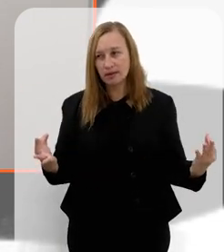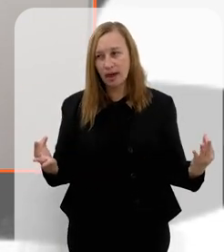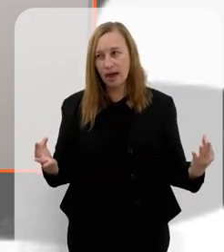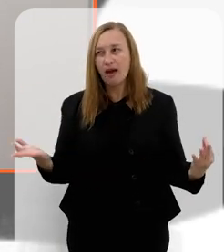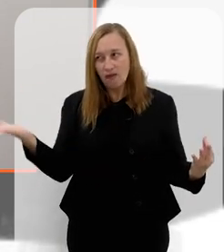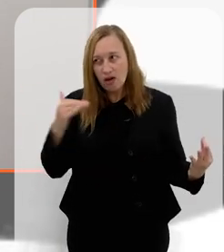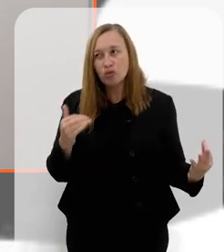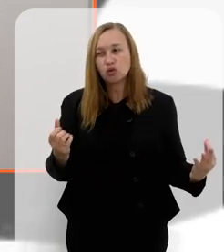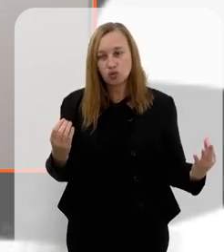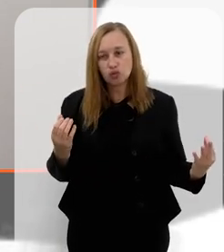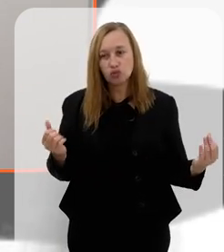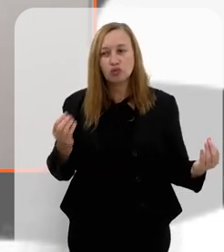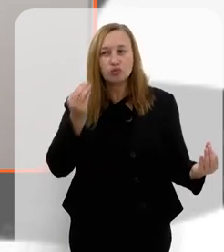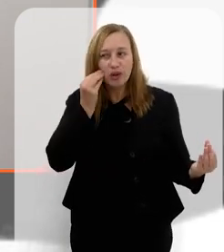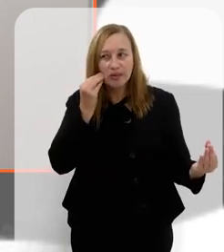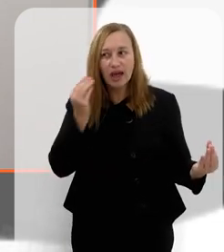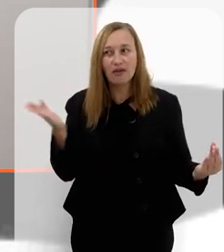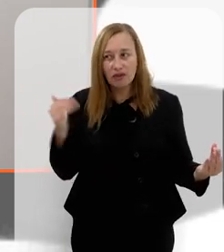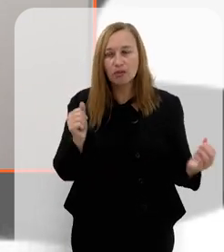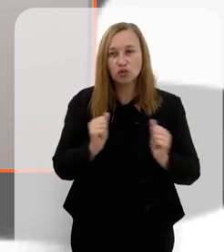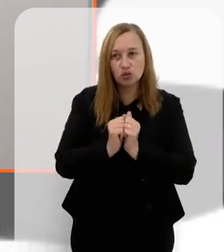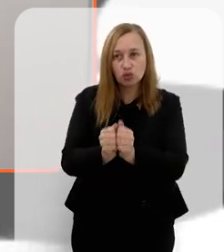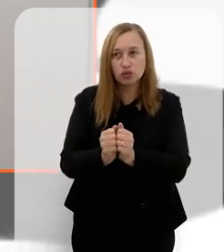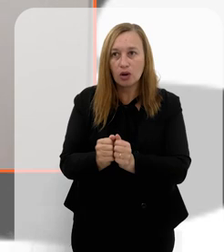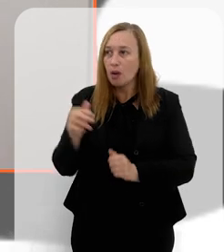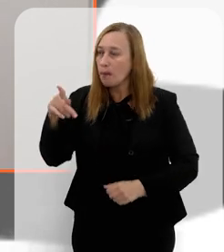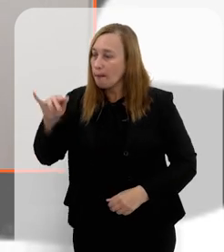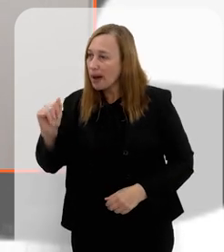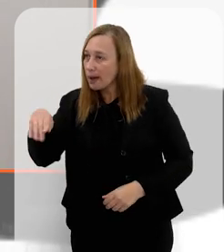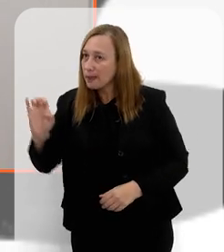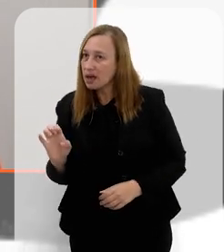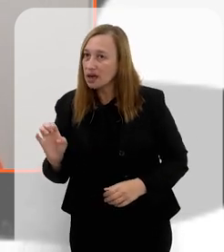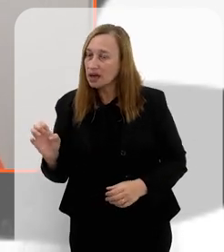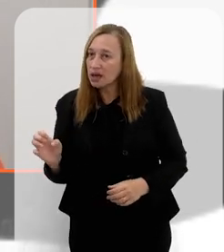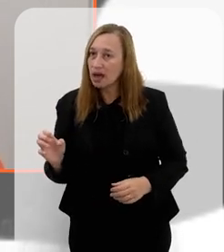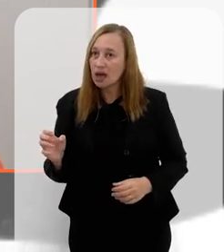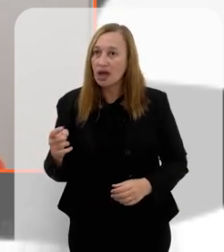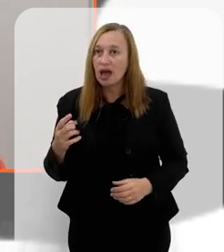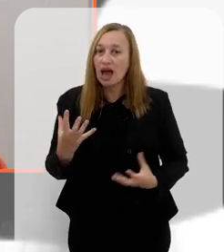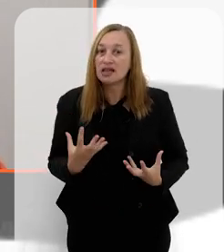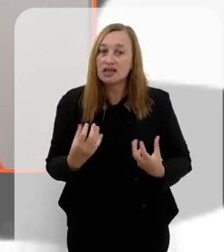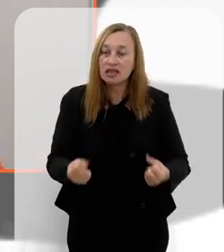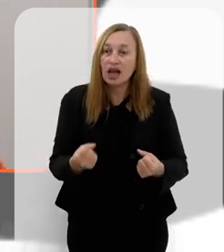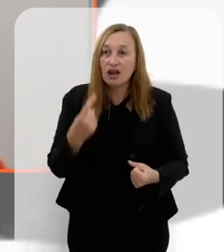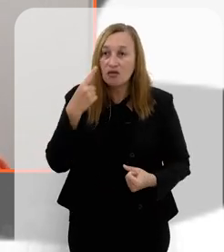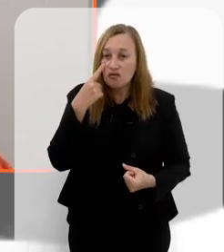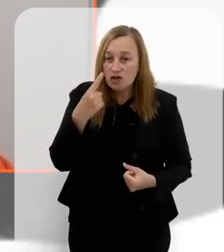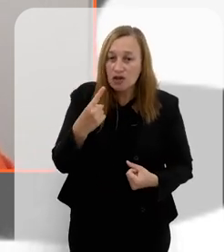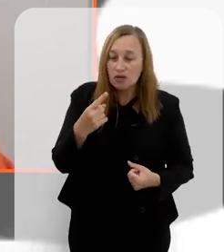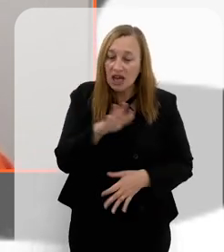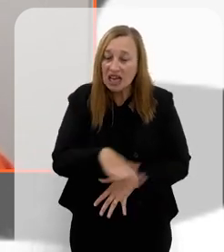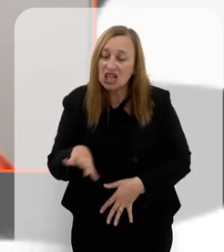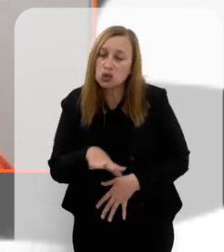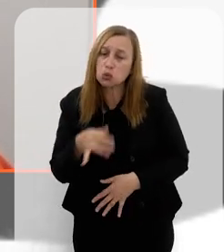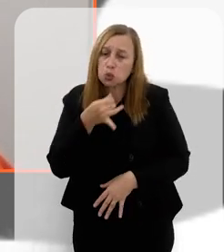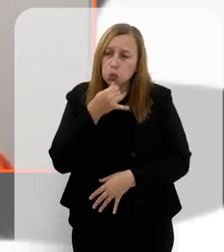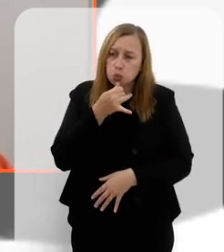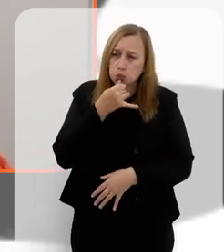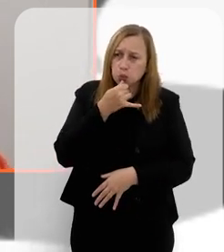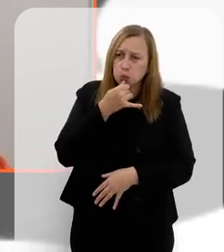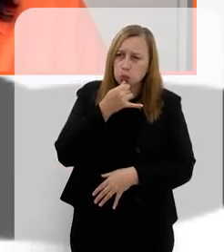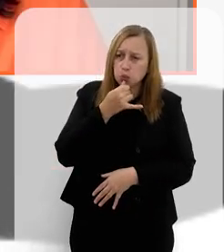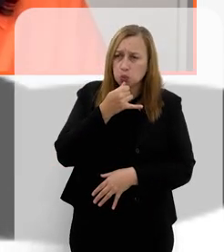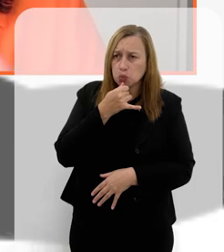vamos tentar. E aí os pais toparam, porque viram que aquela criança estava